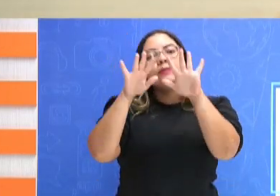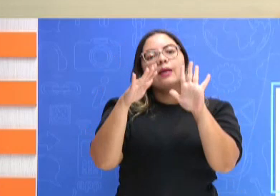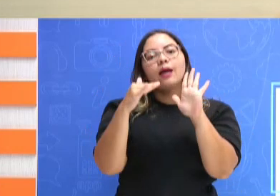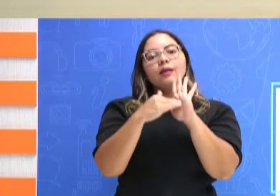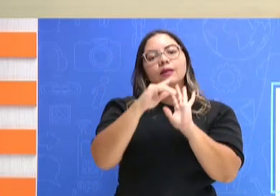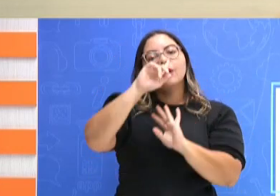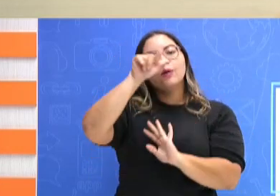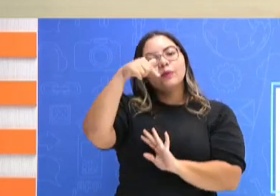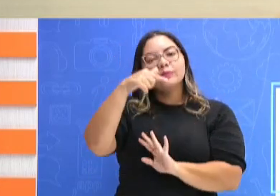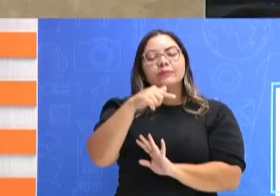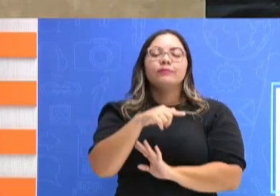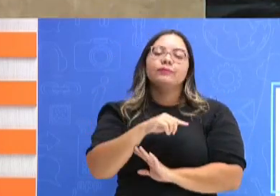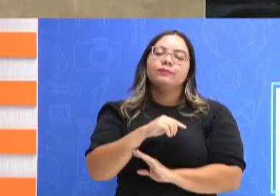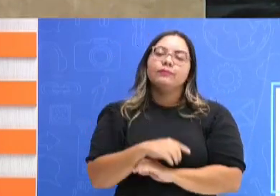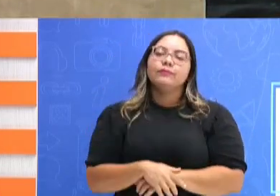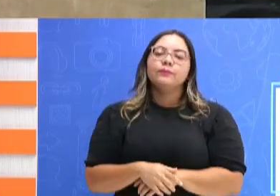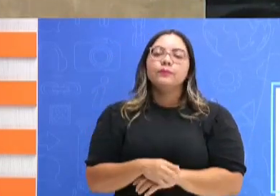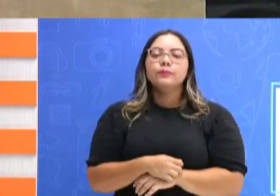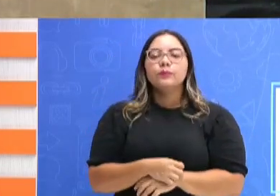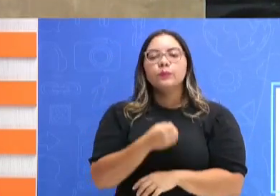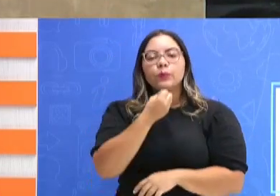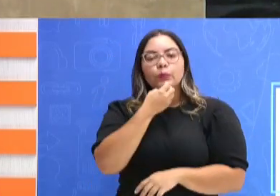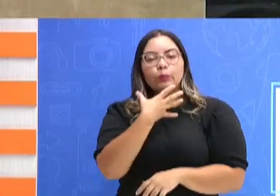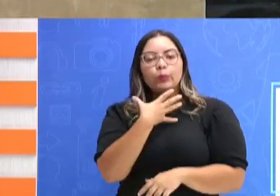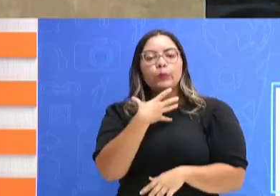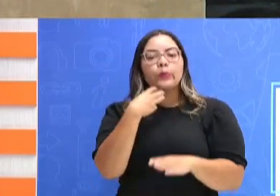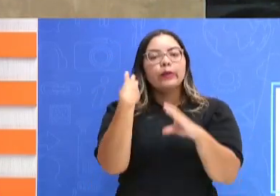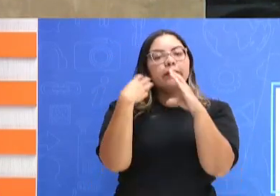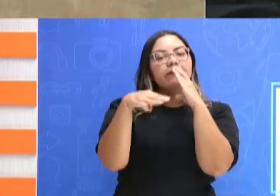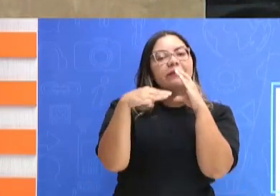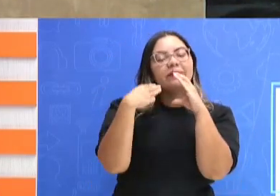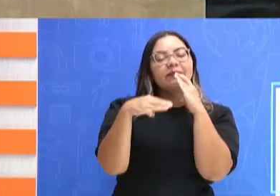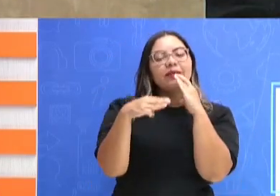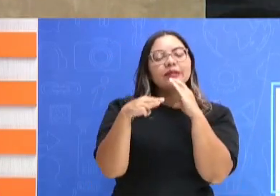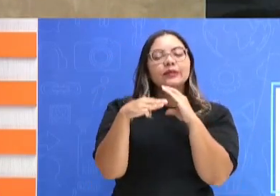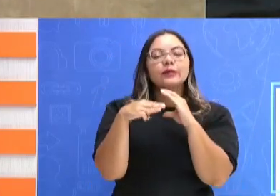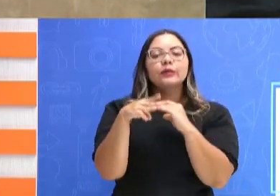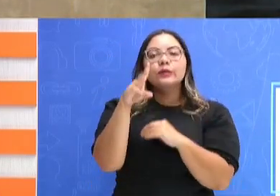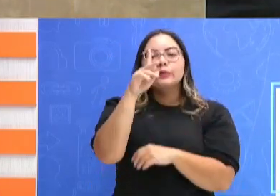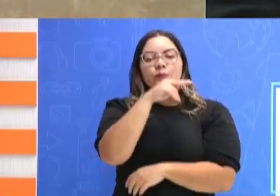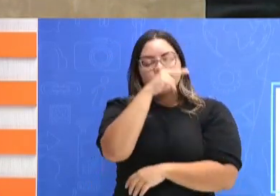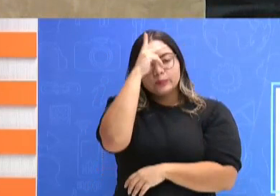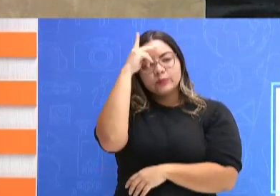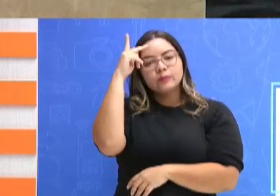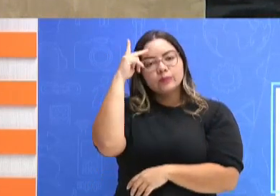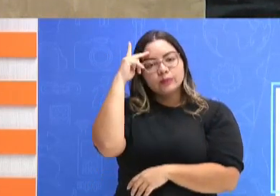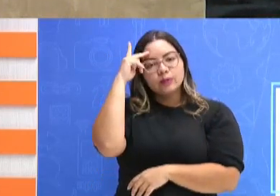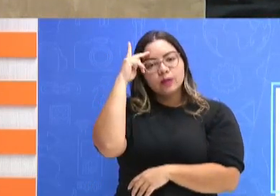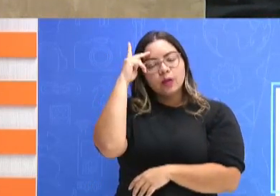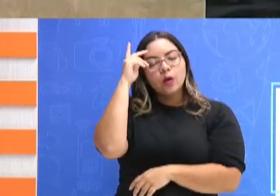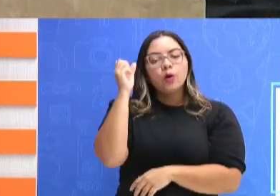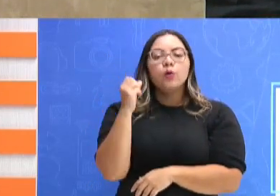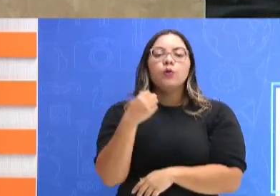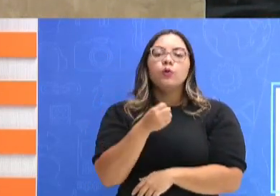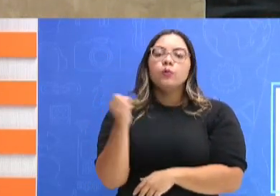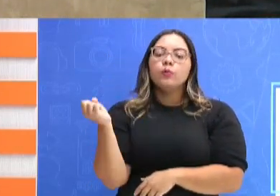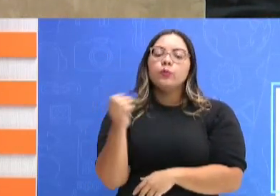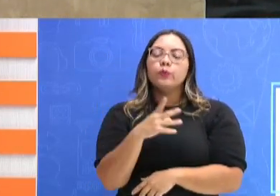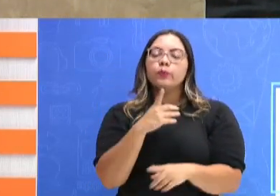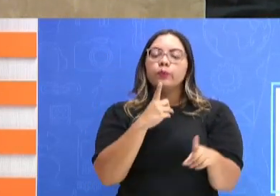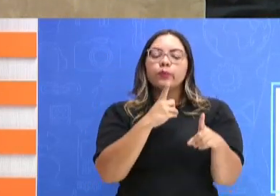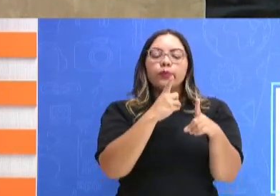e até a próxima oportunidade. Muito bem, com essa bela mensagem aí do prefeito, a gente se despede convidando você para um novo encontro amanhã, a partir